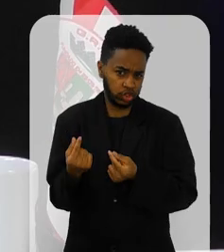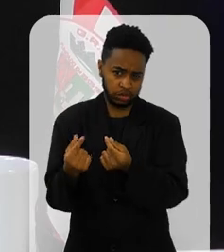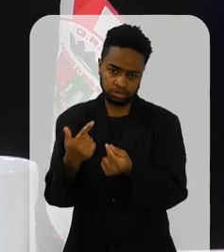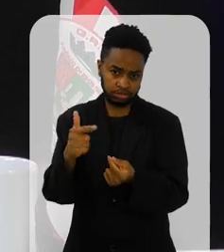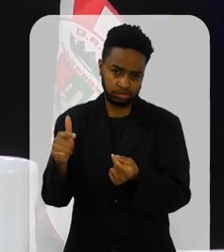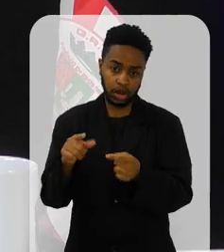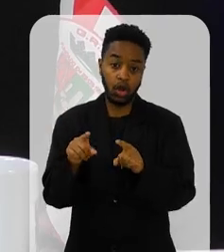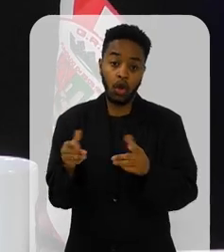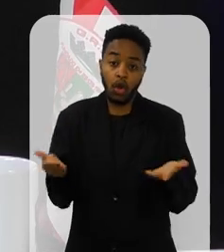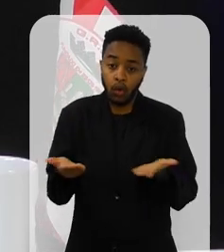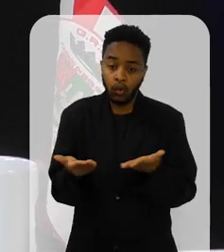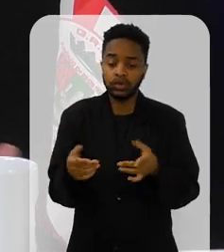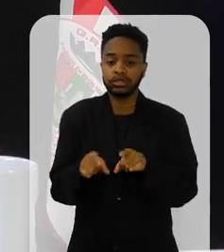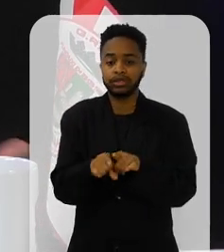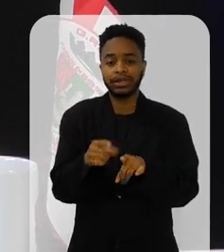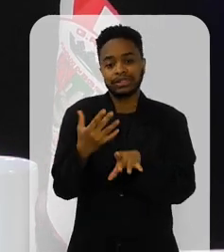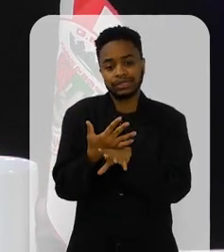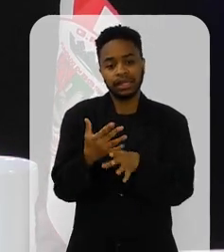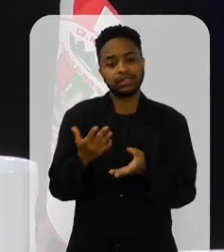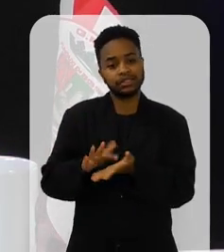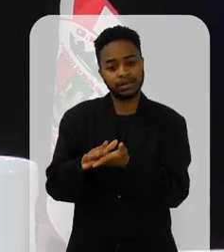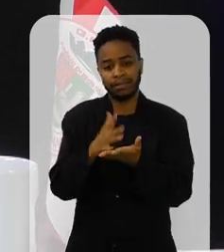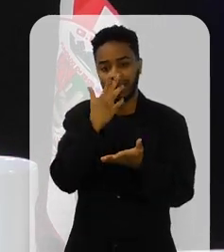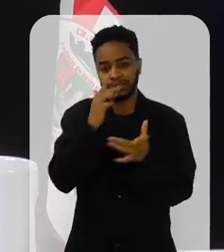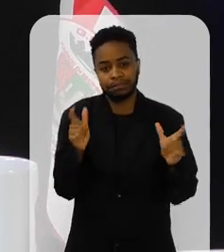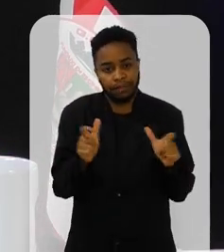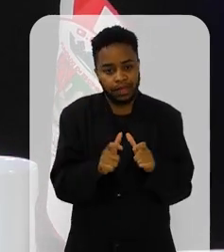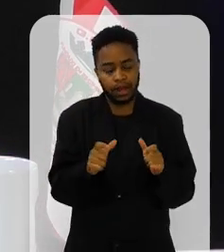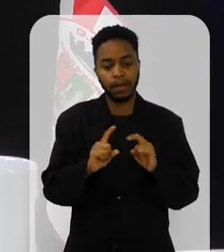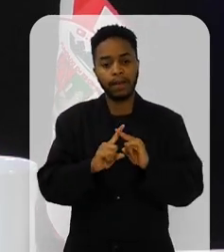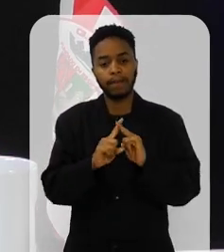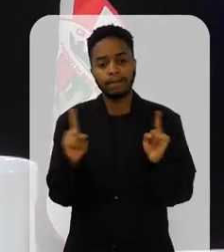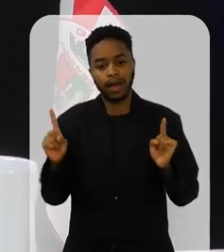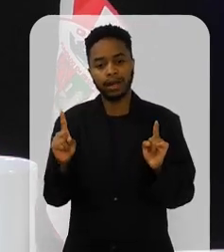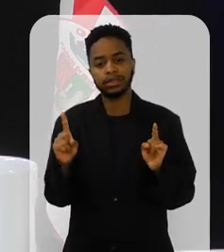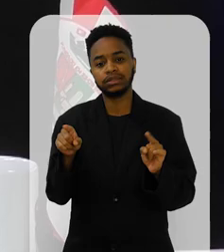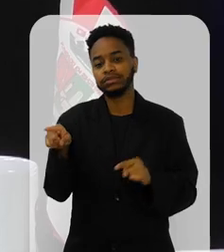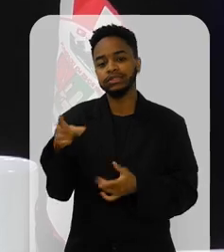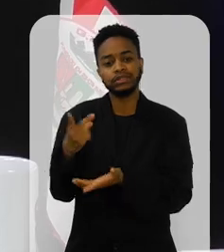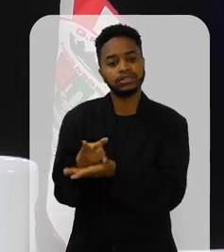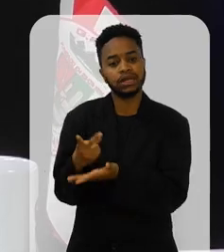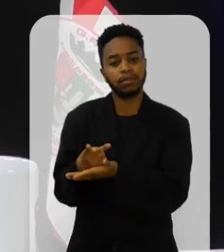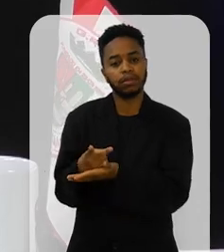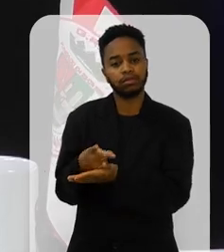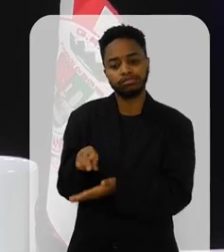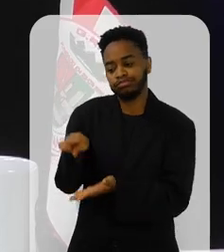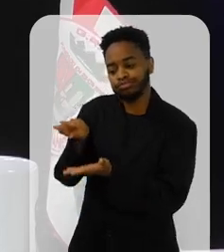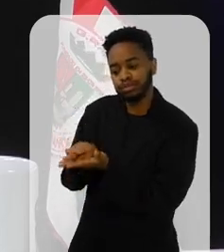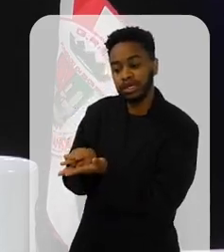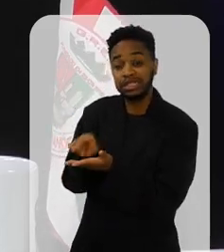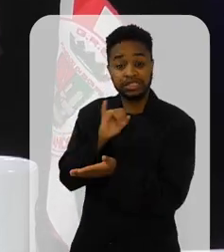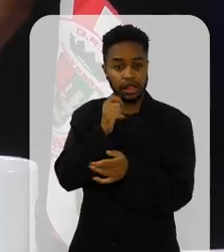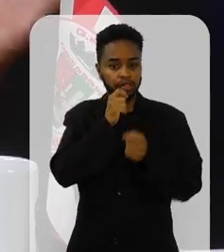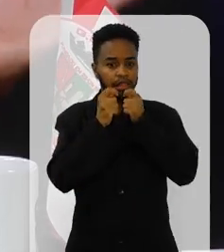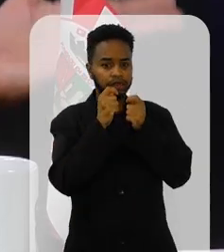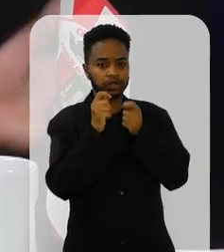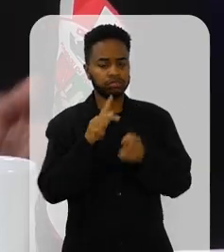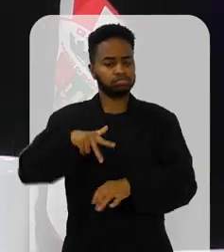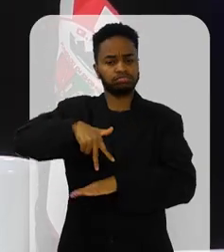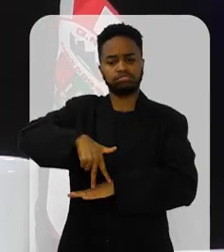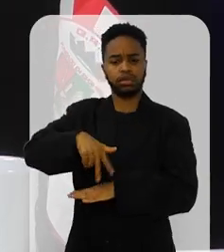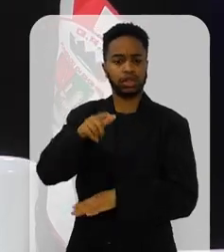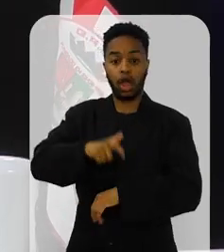né? Hoje até a cidade do samba se tornou-se pequena. Mas ele estava lá no canto dele, quando vinha uma imprensa, ele já...